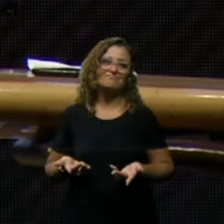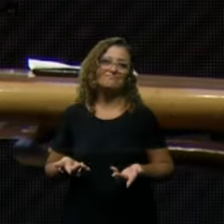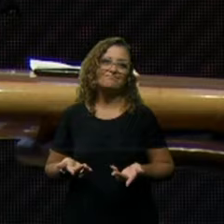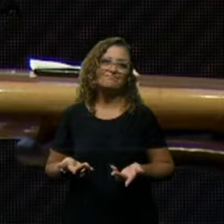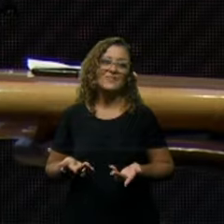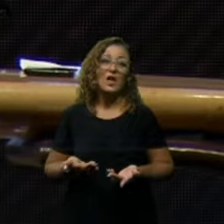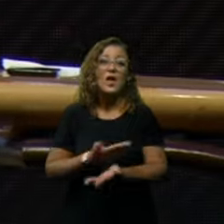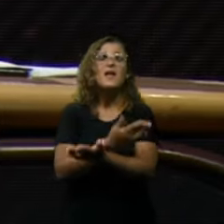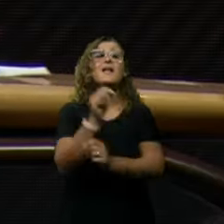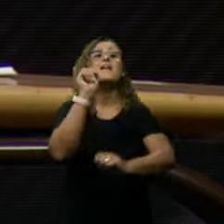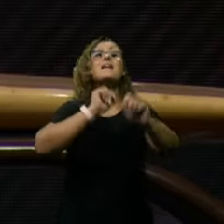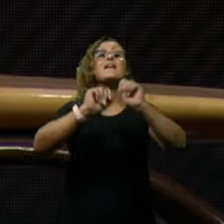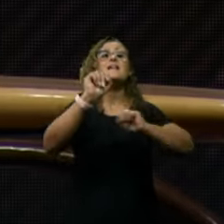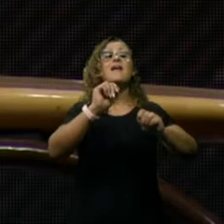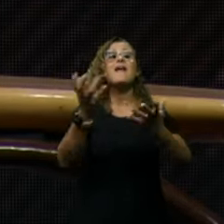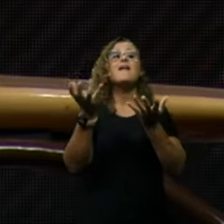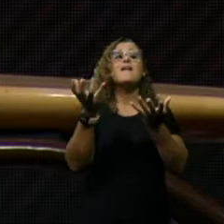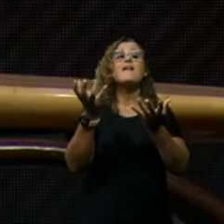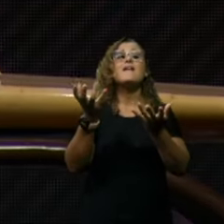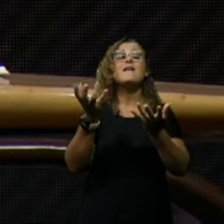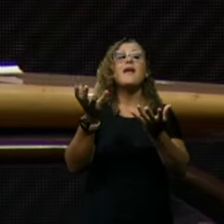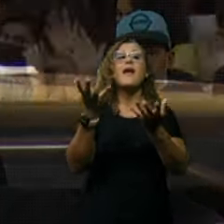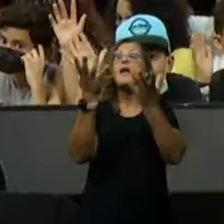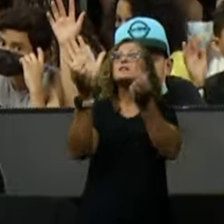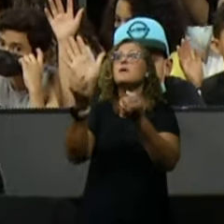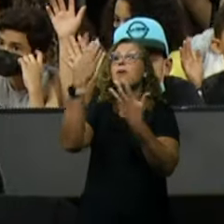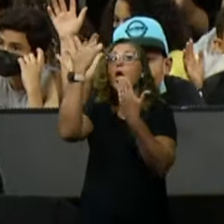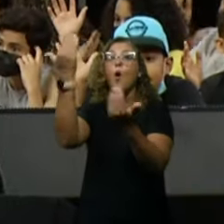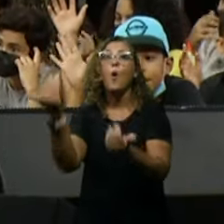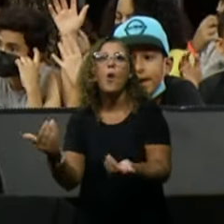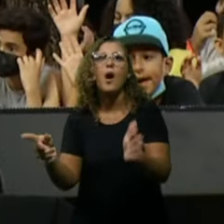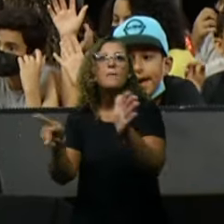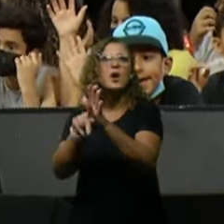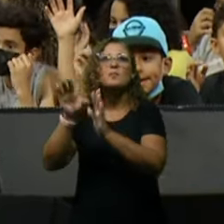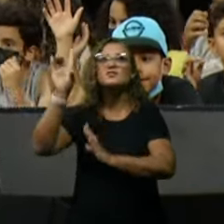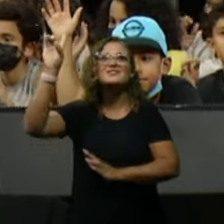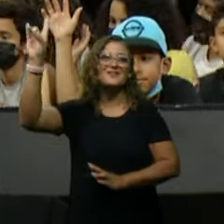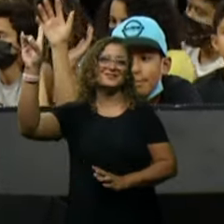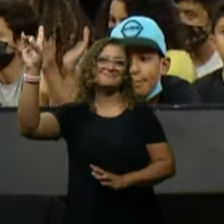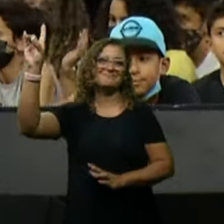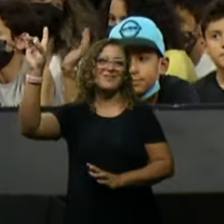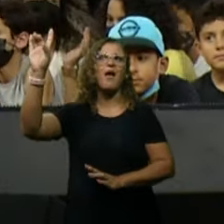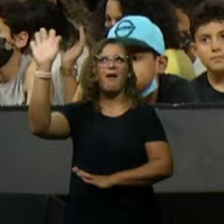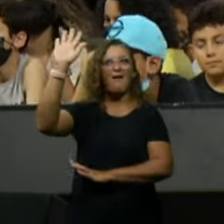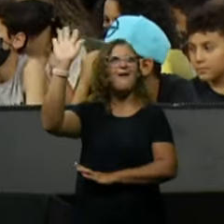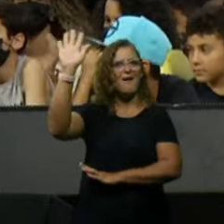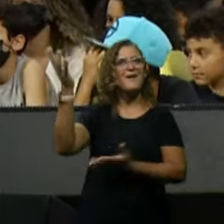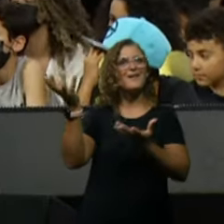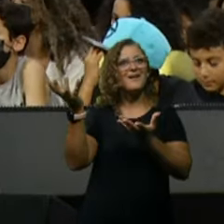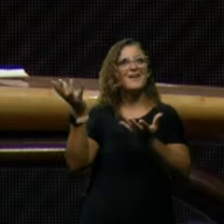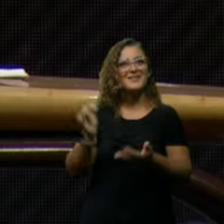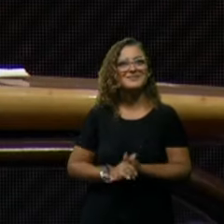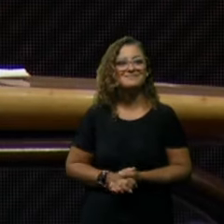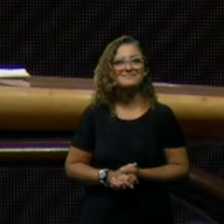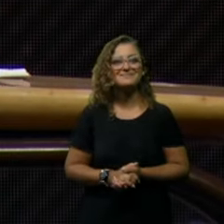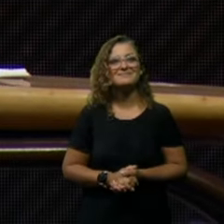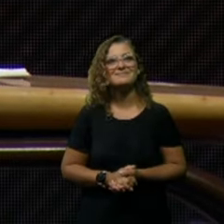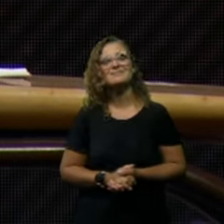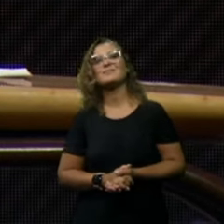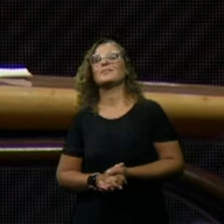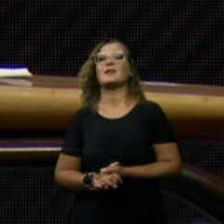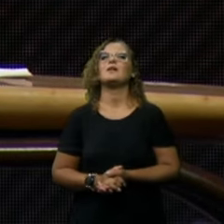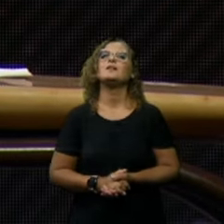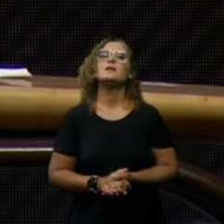filhos que quer ser honrado por Deus aqui levanta sua mão dá um Amém aí falar man eu quero ser honrado por Deus e aí gente